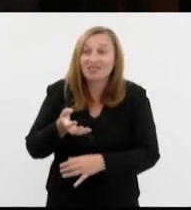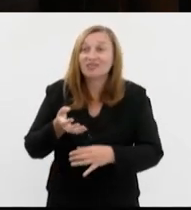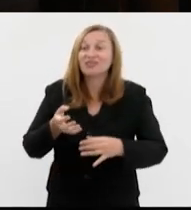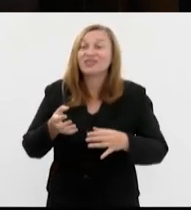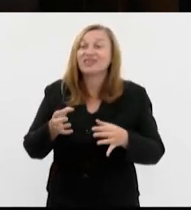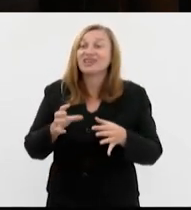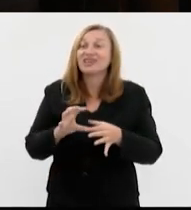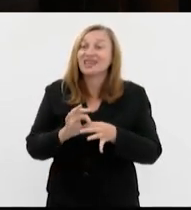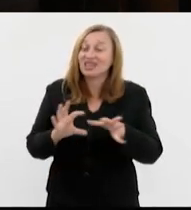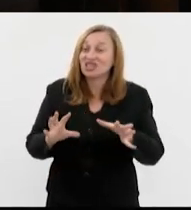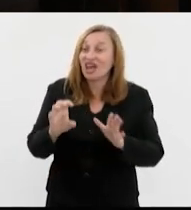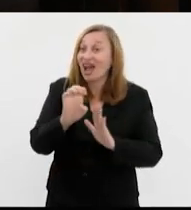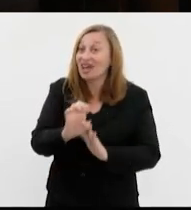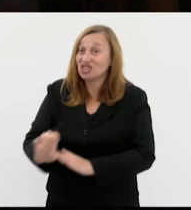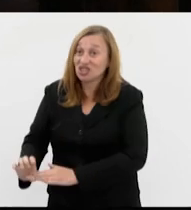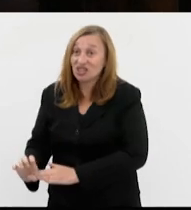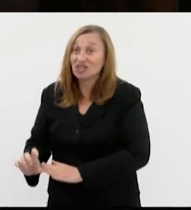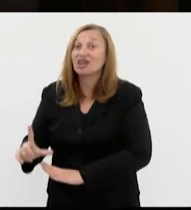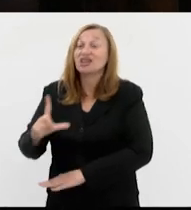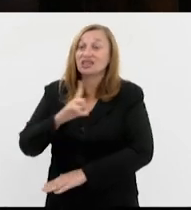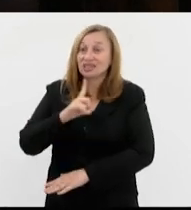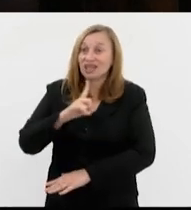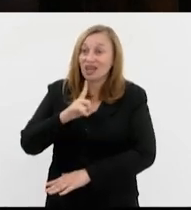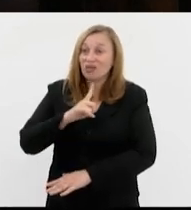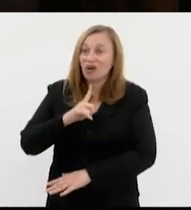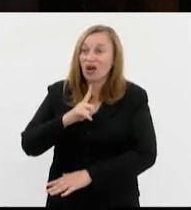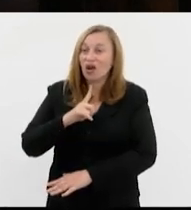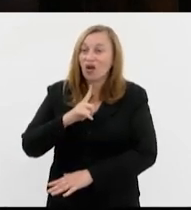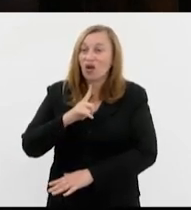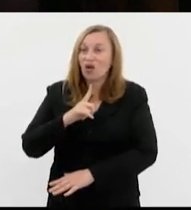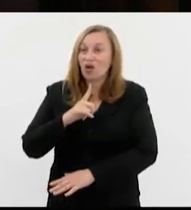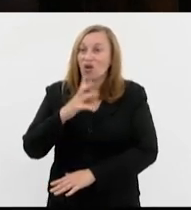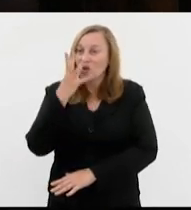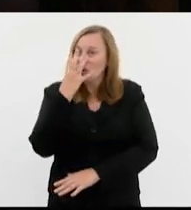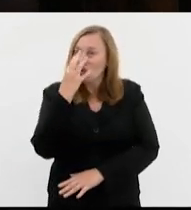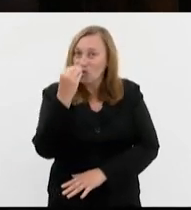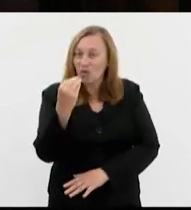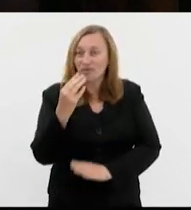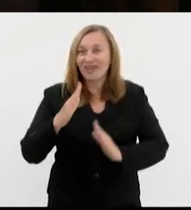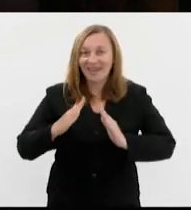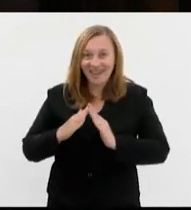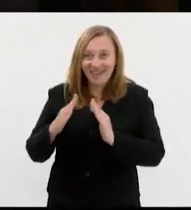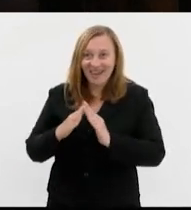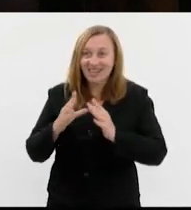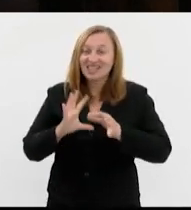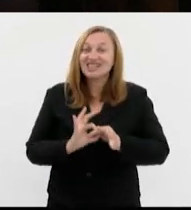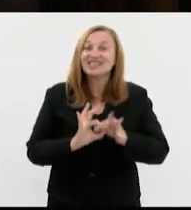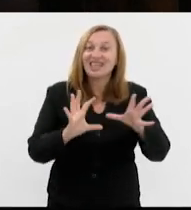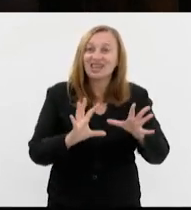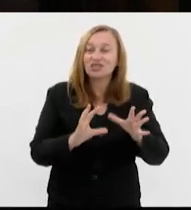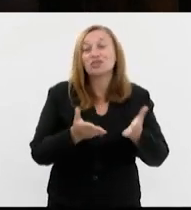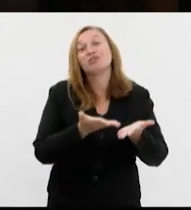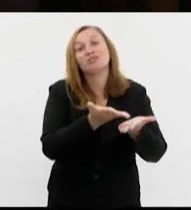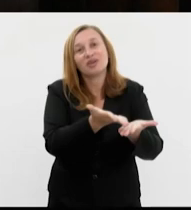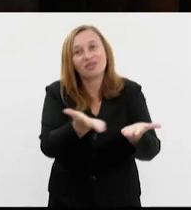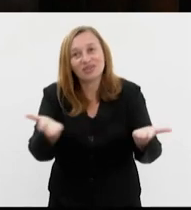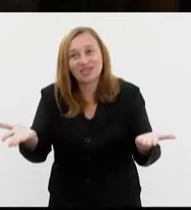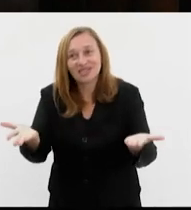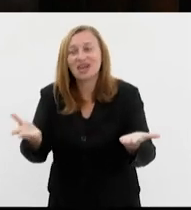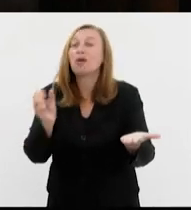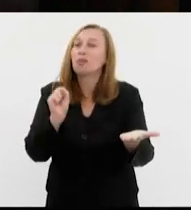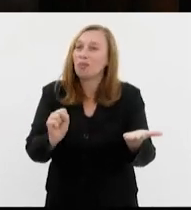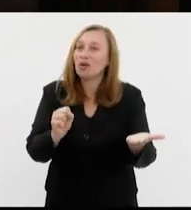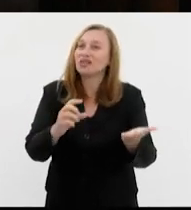disposição, tá, da esquerda, eu tenho uma Kombi lá em casa, eu deixo à disposição com vocês, vocês podem